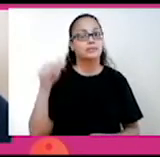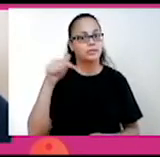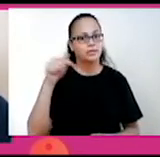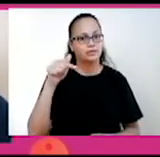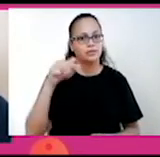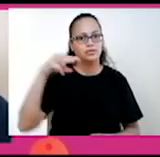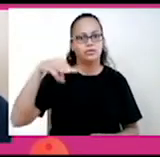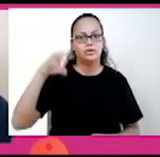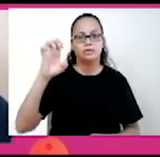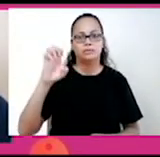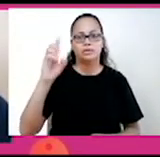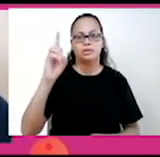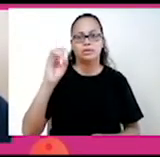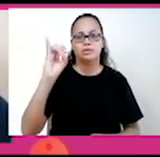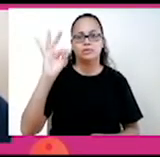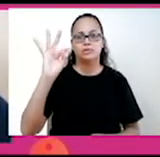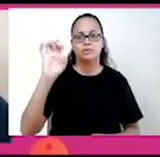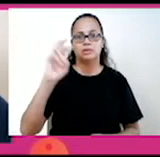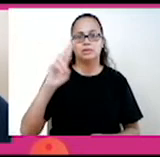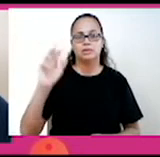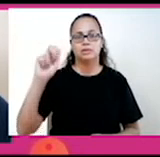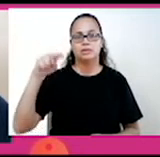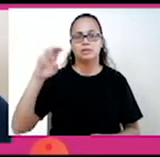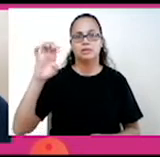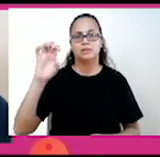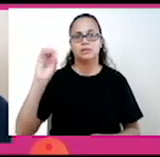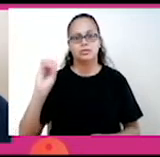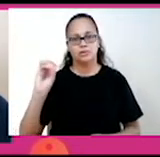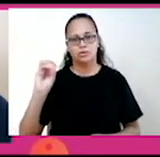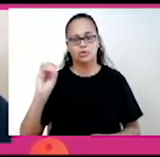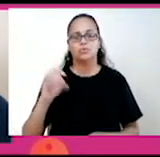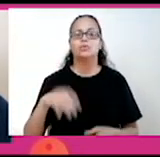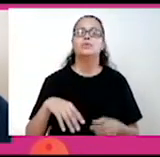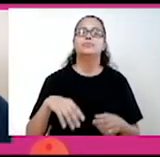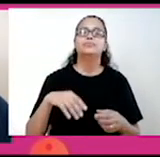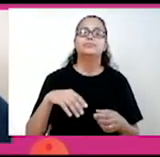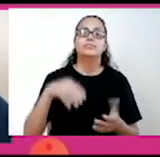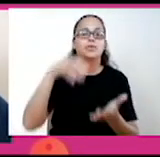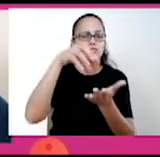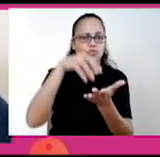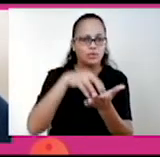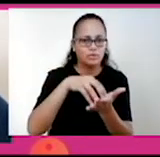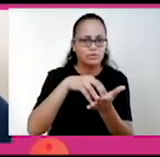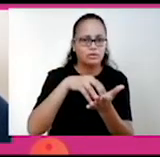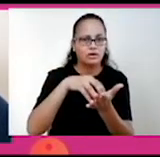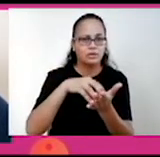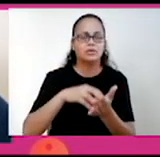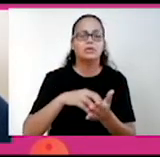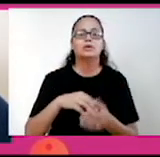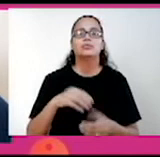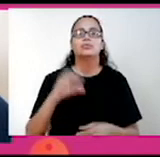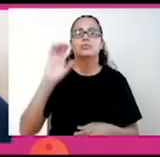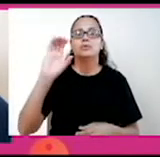O outro tipo climático, o Mediterrâneo, ele só ocorre na porção central do Chile. Observe onde está a capital, que é o Santiago,